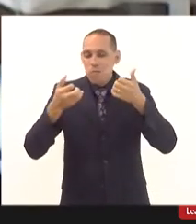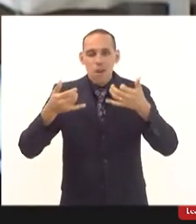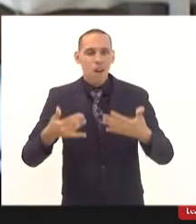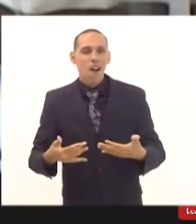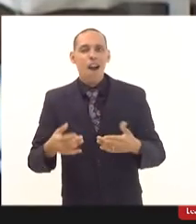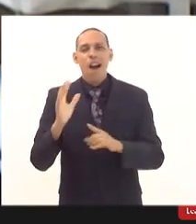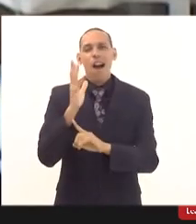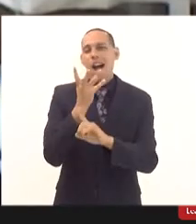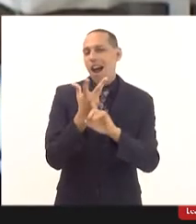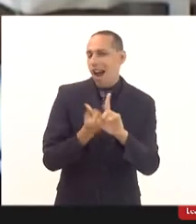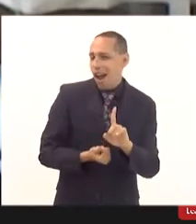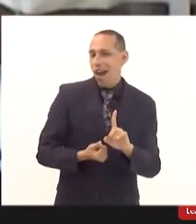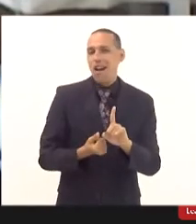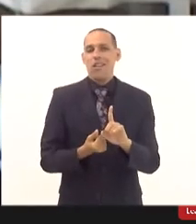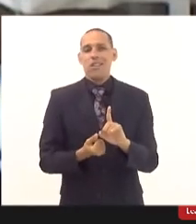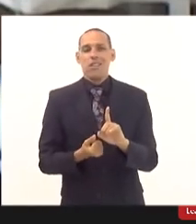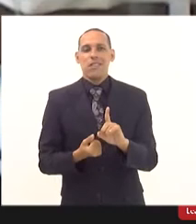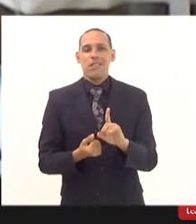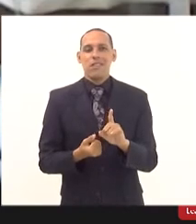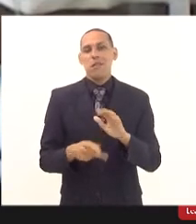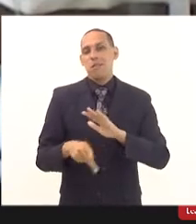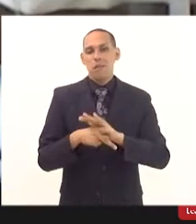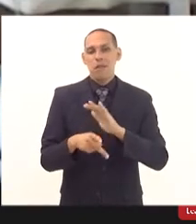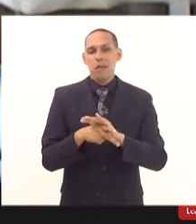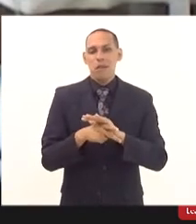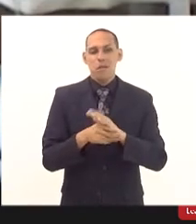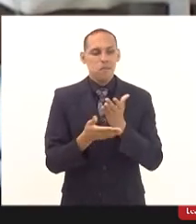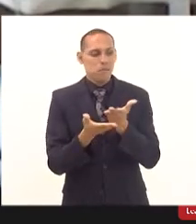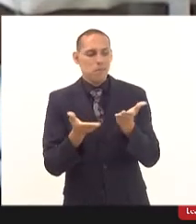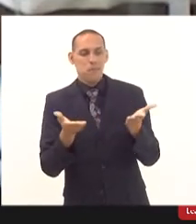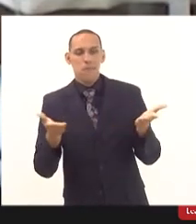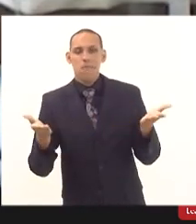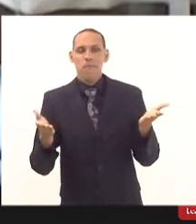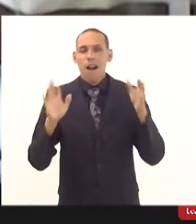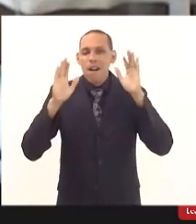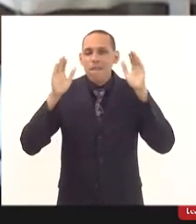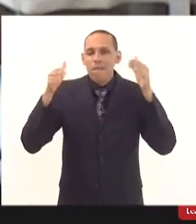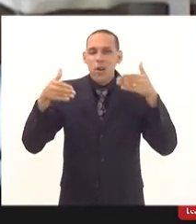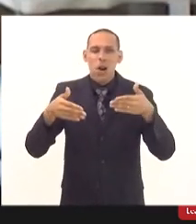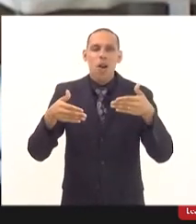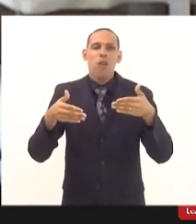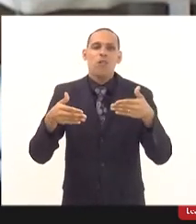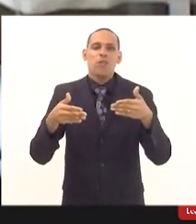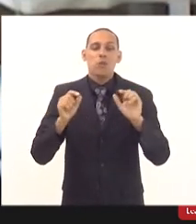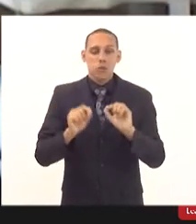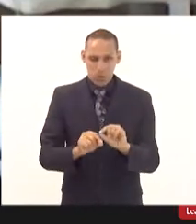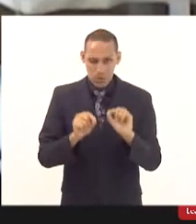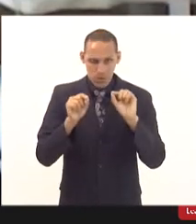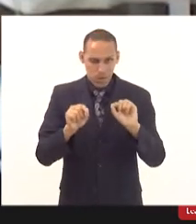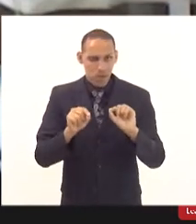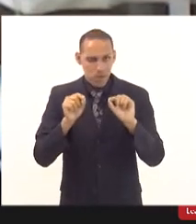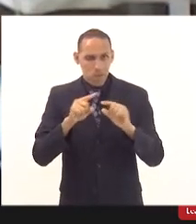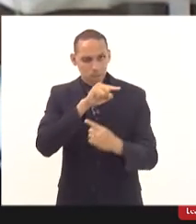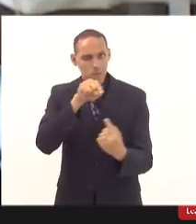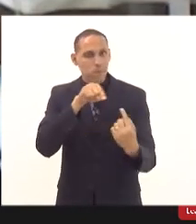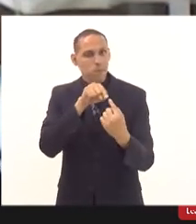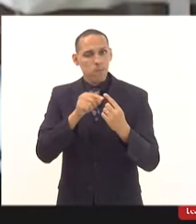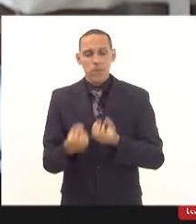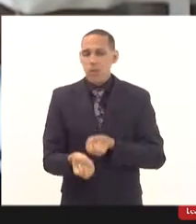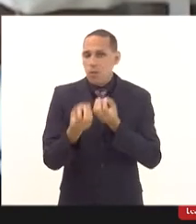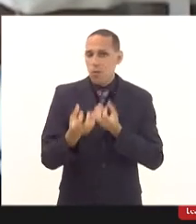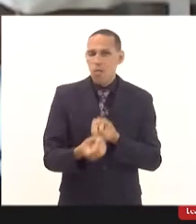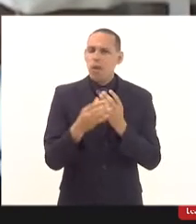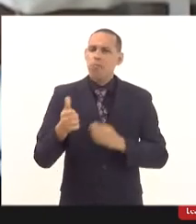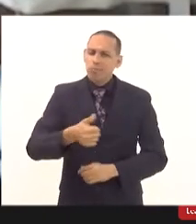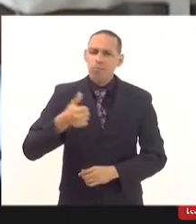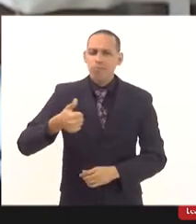essas para essas editoras focando portanto essas emissoras da sua missão de informação de